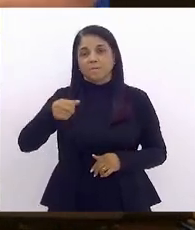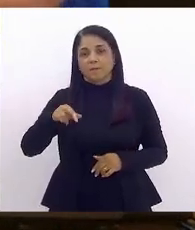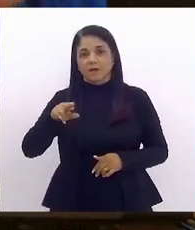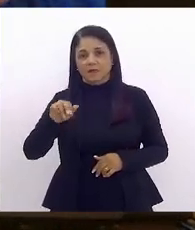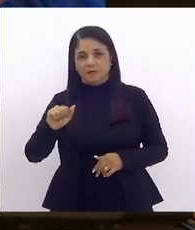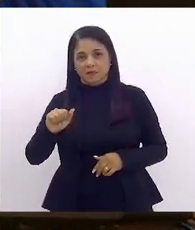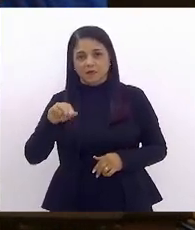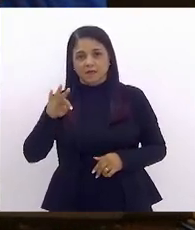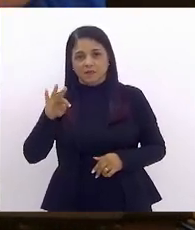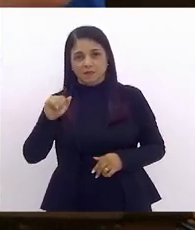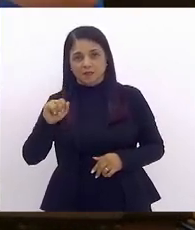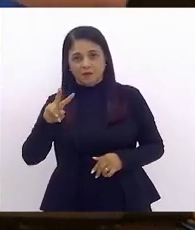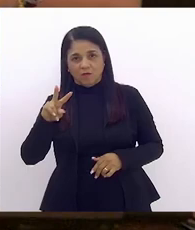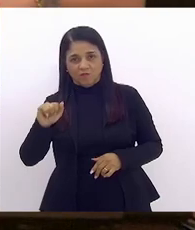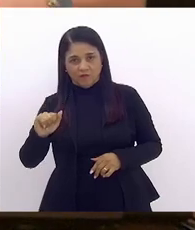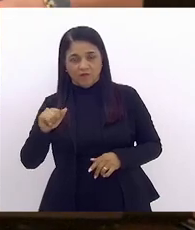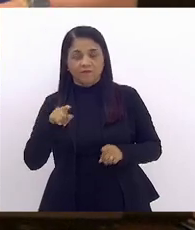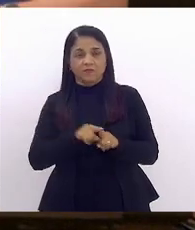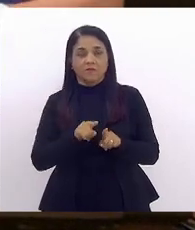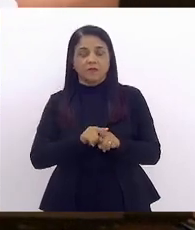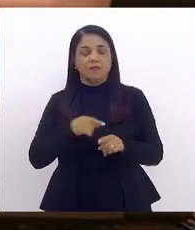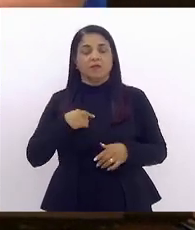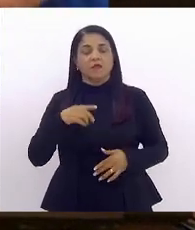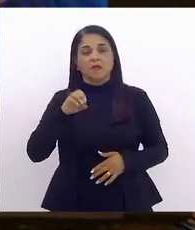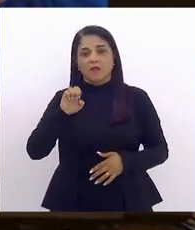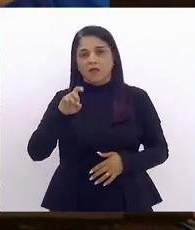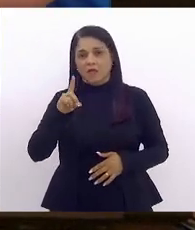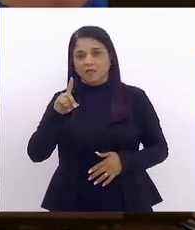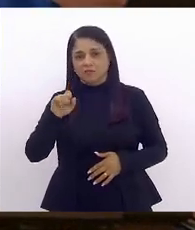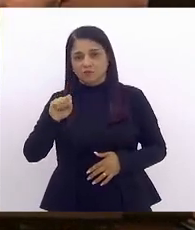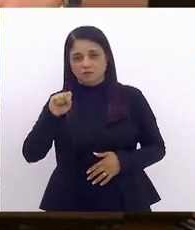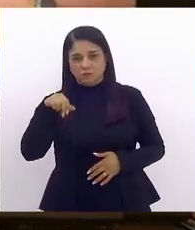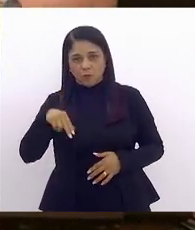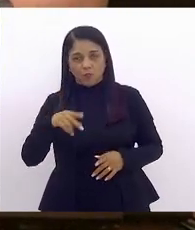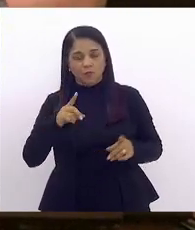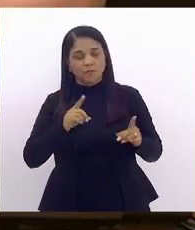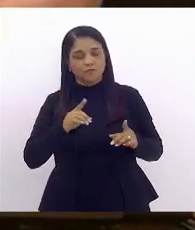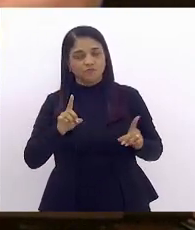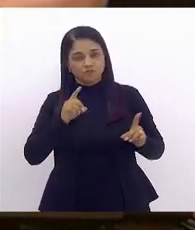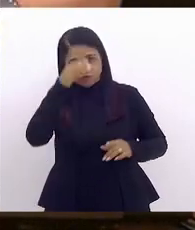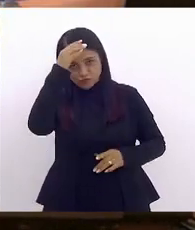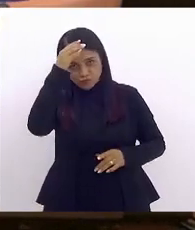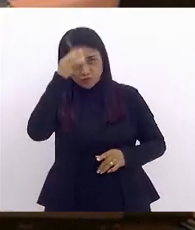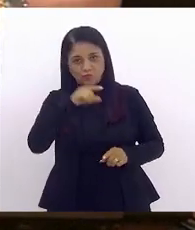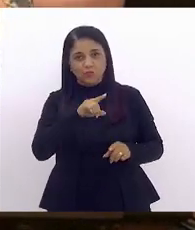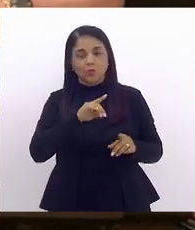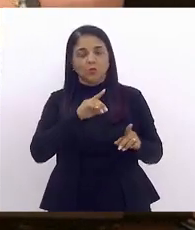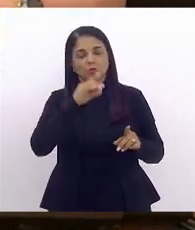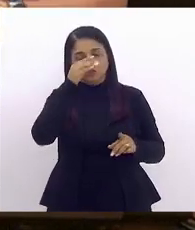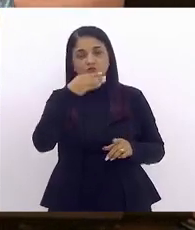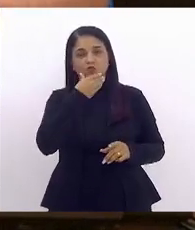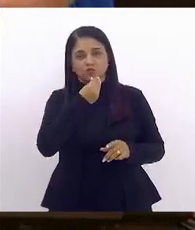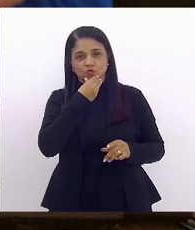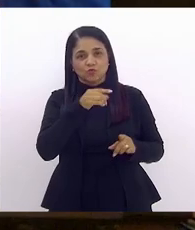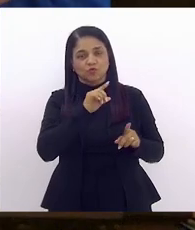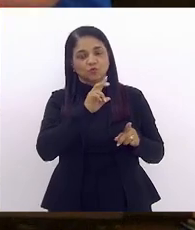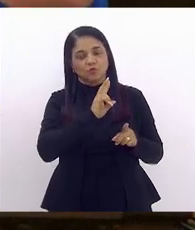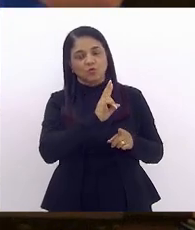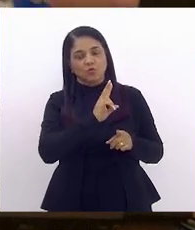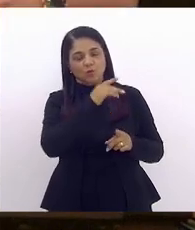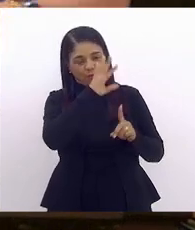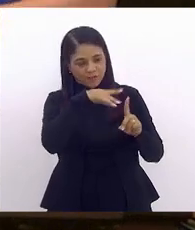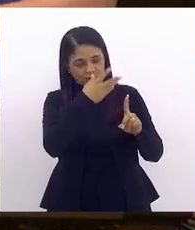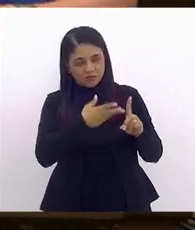do homenageado. Edson, tio do homenageado. Cristiane Ferreira, prima do homenageado.